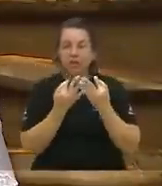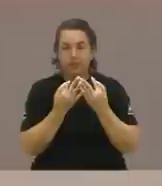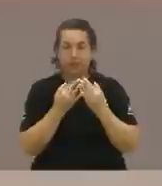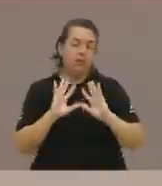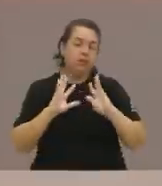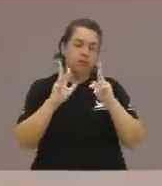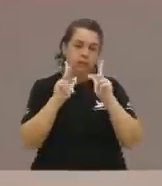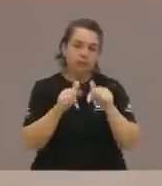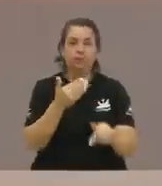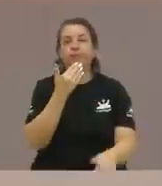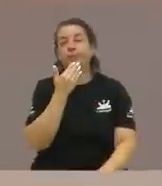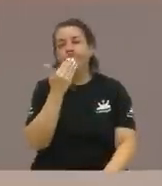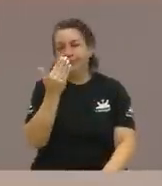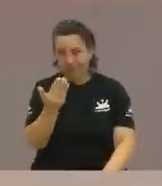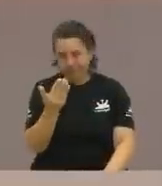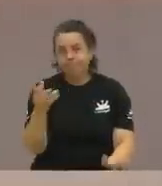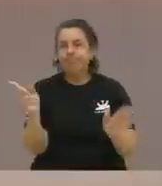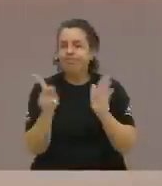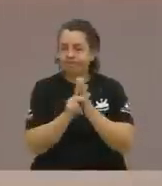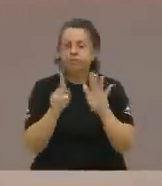todos os apelos da família.